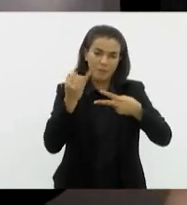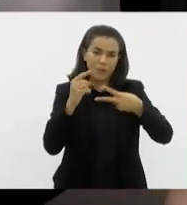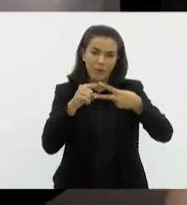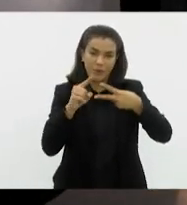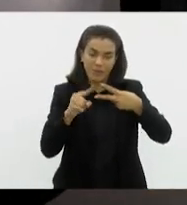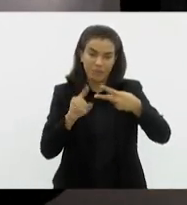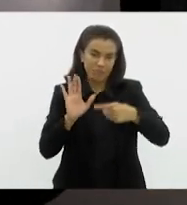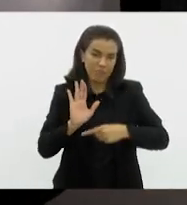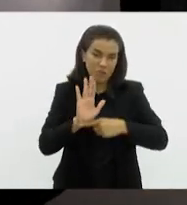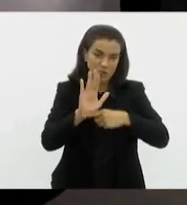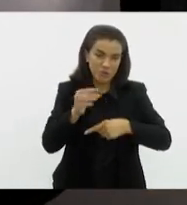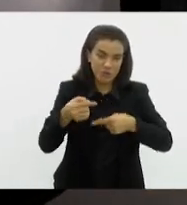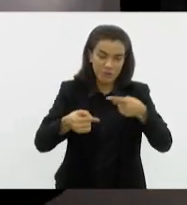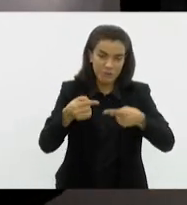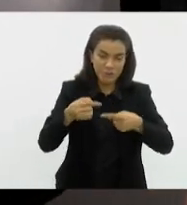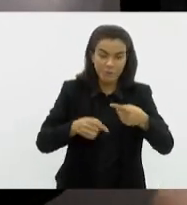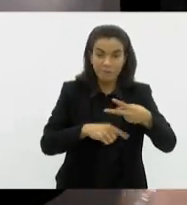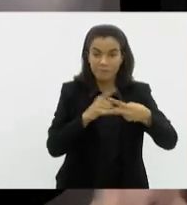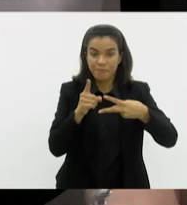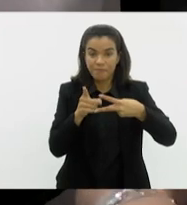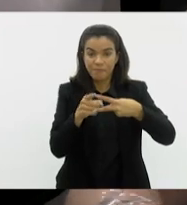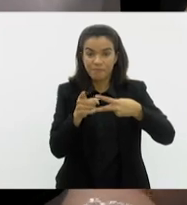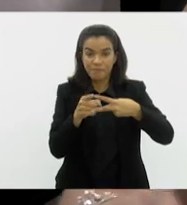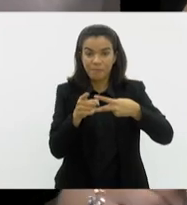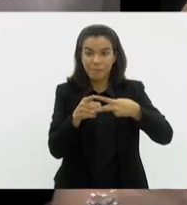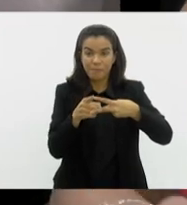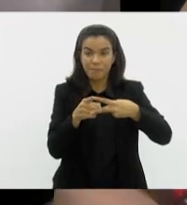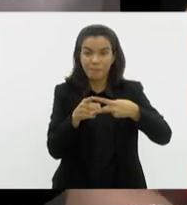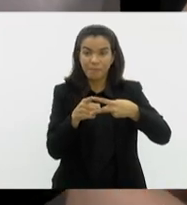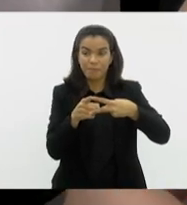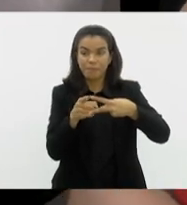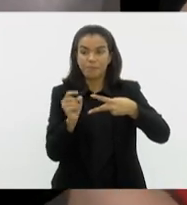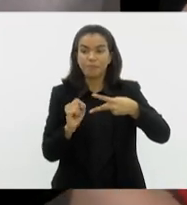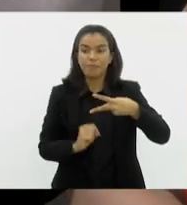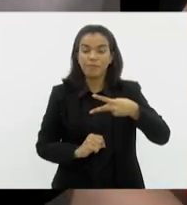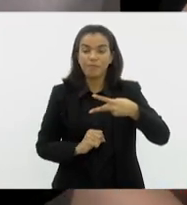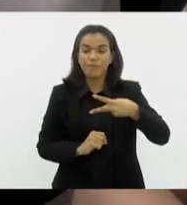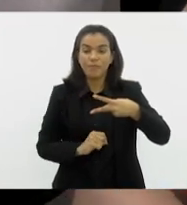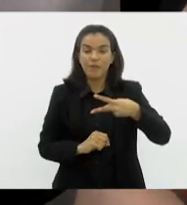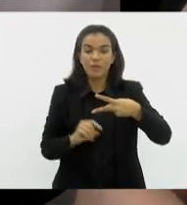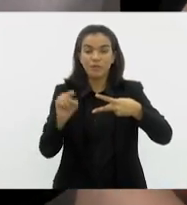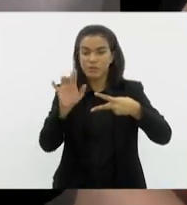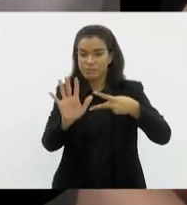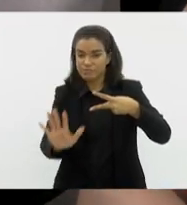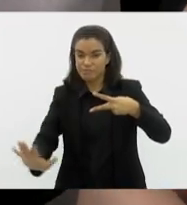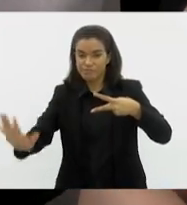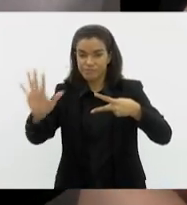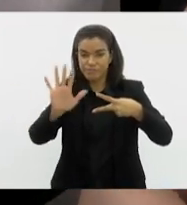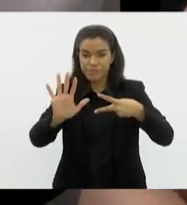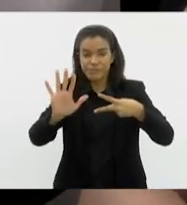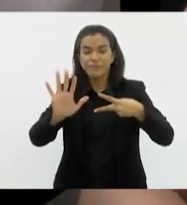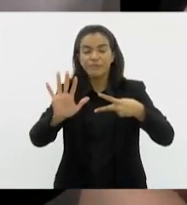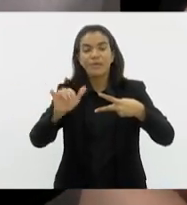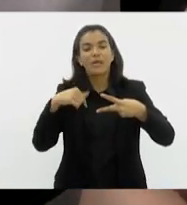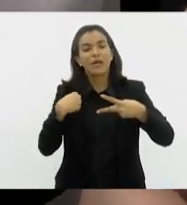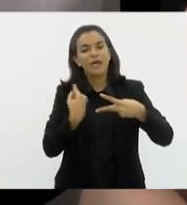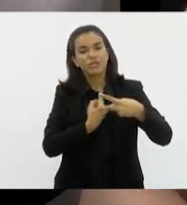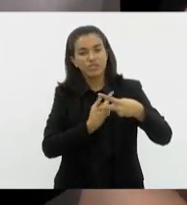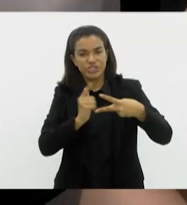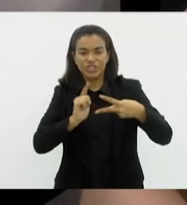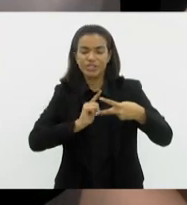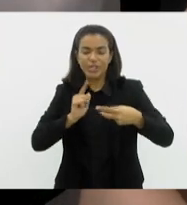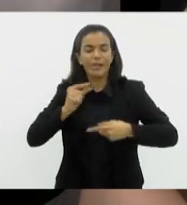no debate. O primeiro deles é que, em linhas gerais, a gente tem